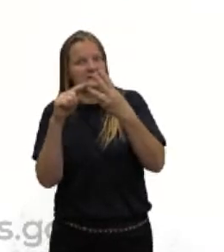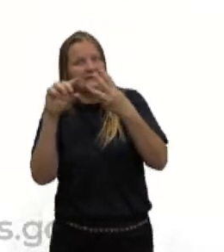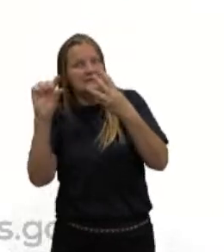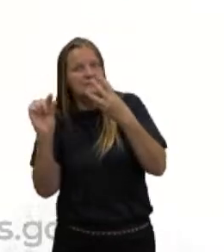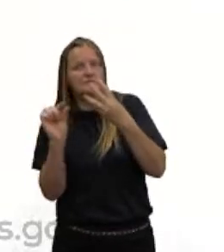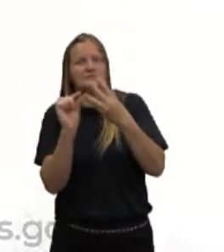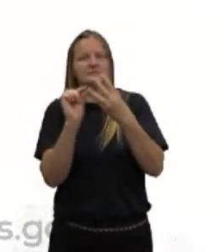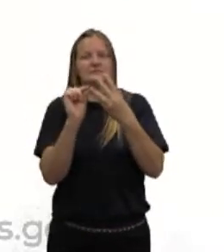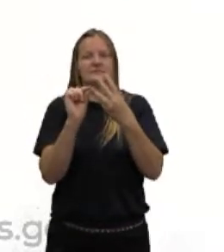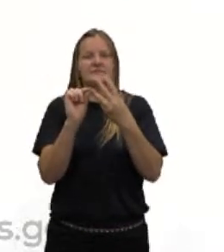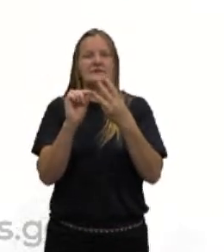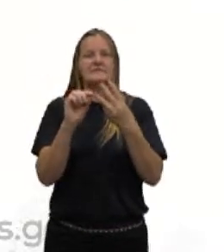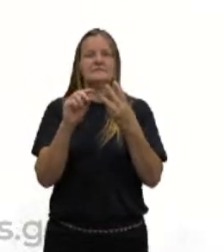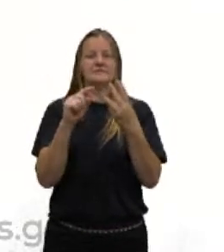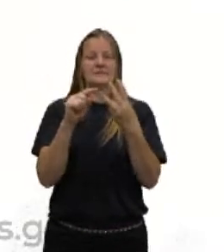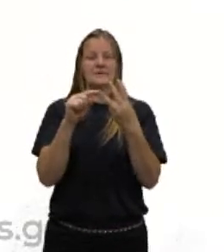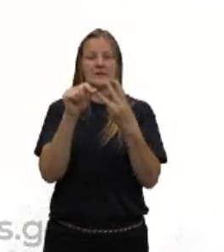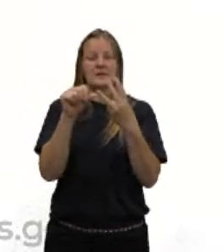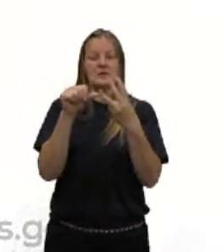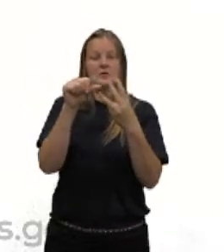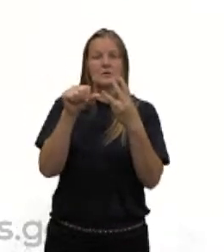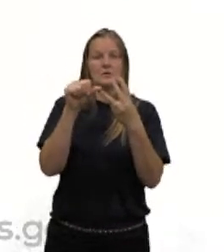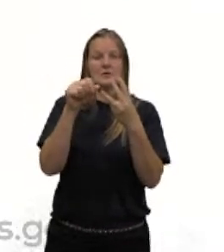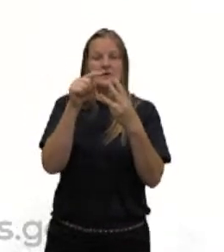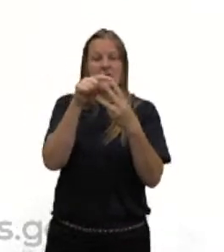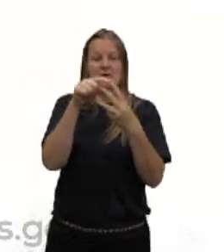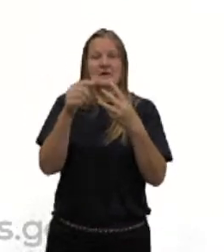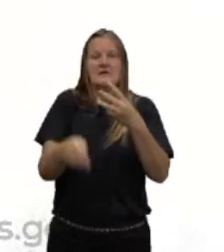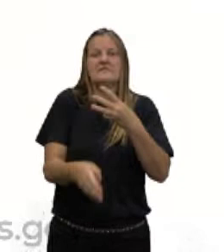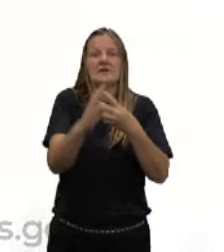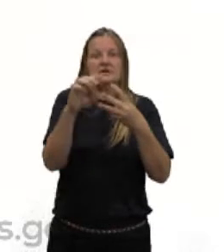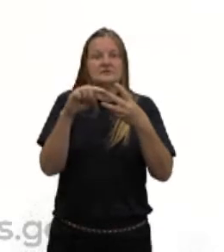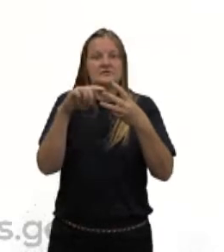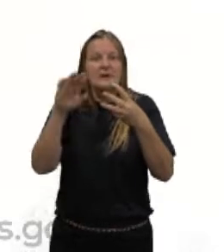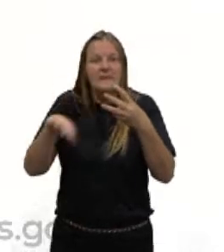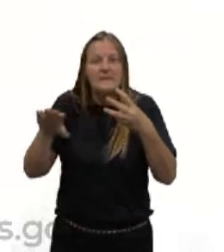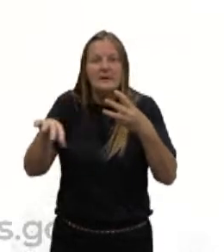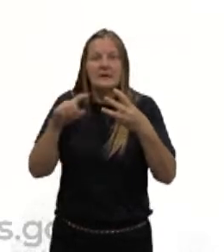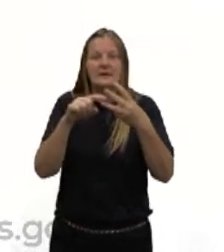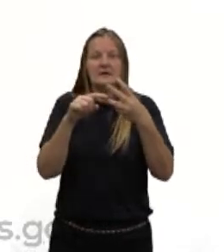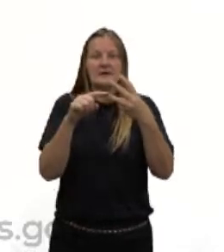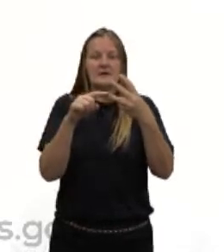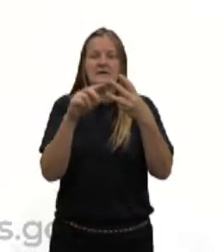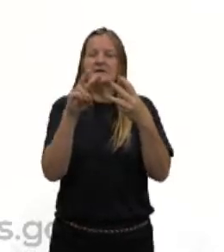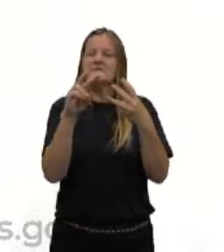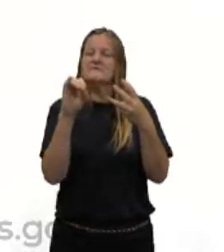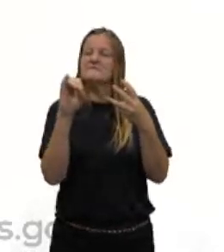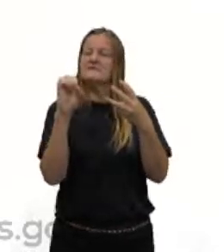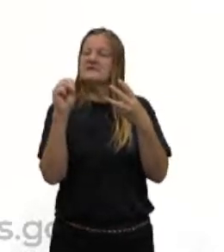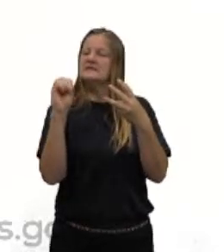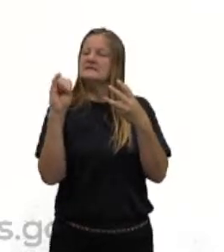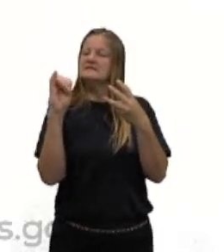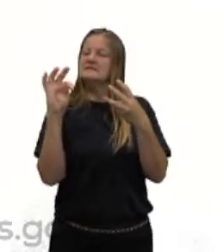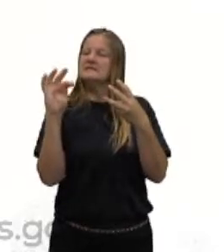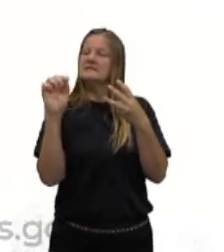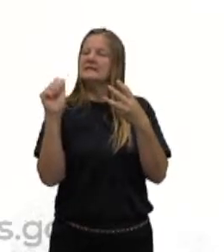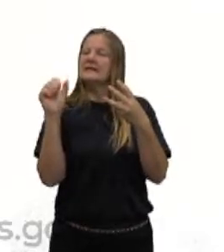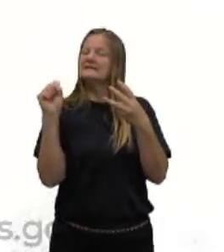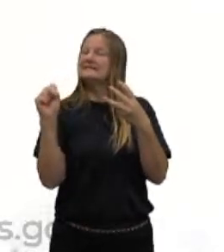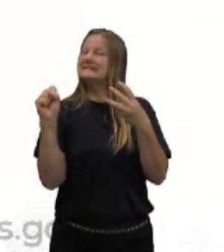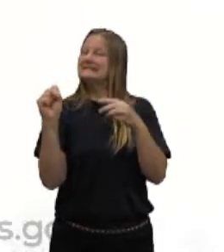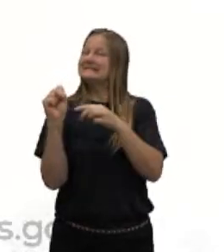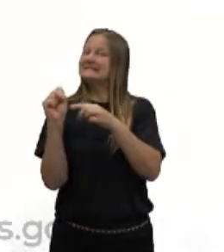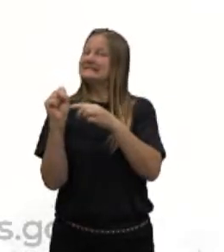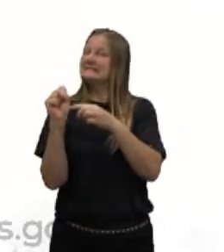férias, viagens, aliás, viagens, praia e visitas a lugares diferentes.